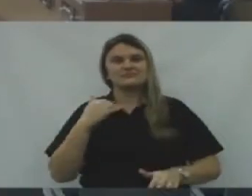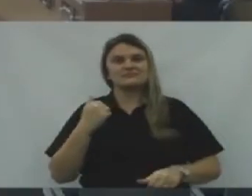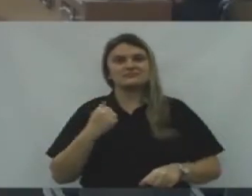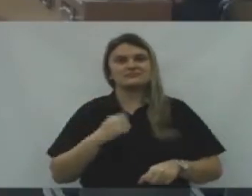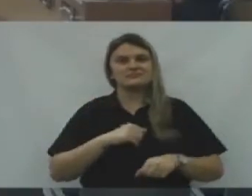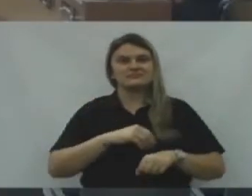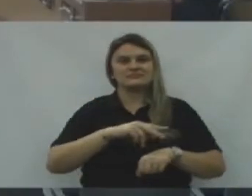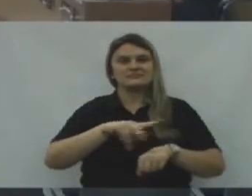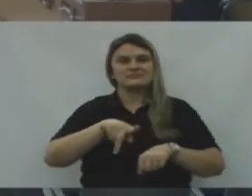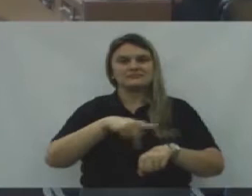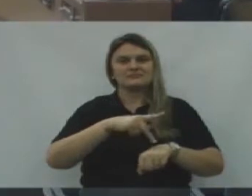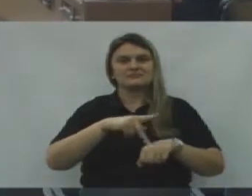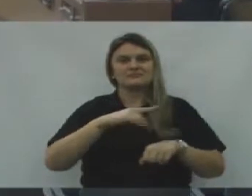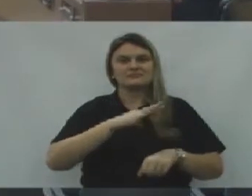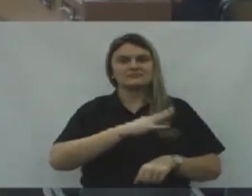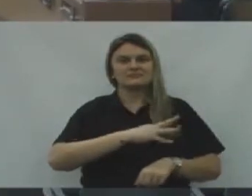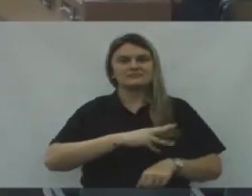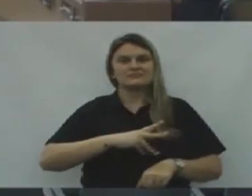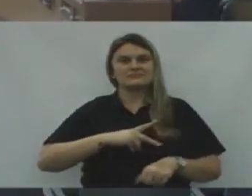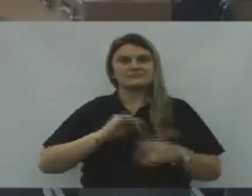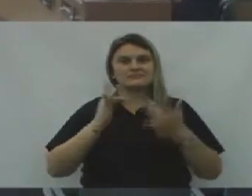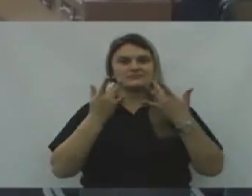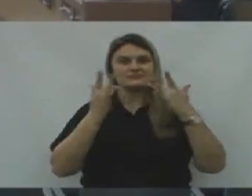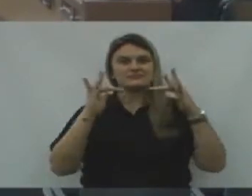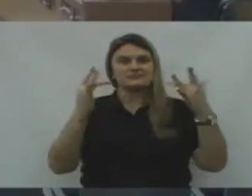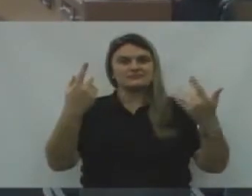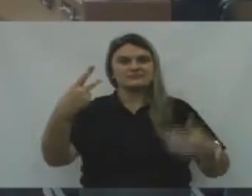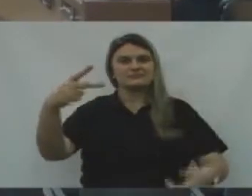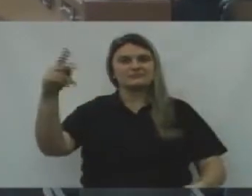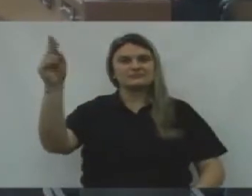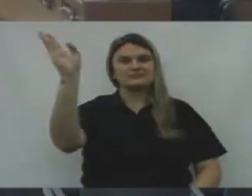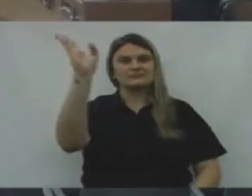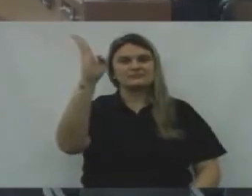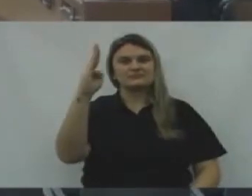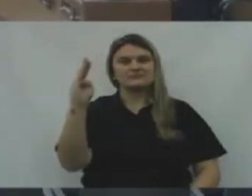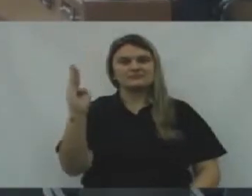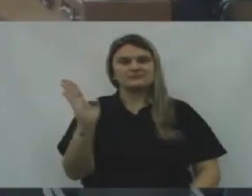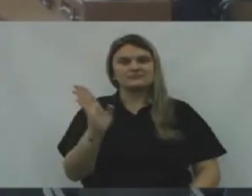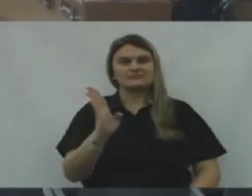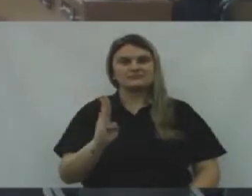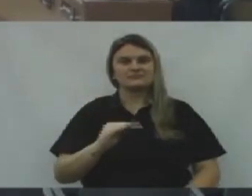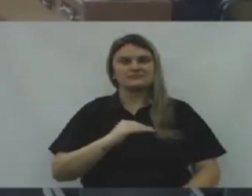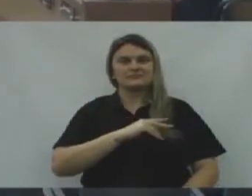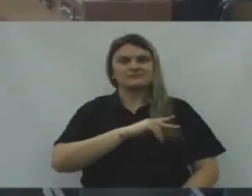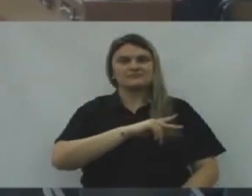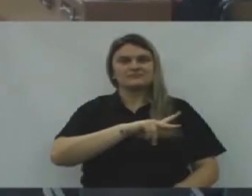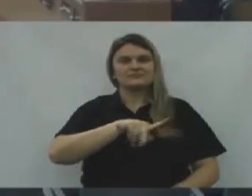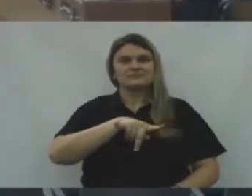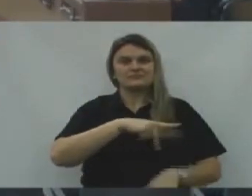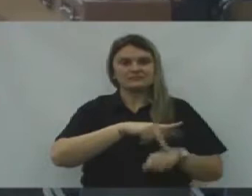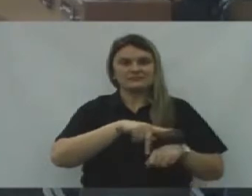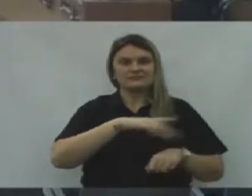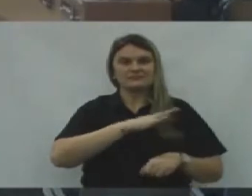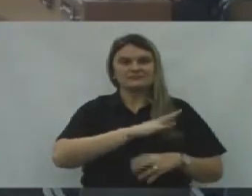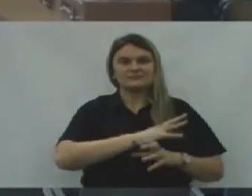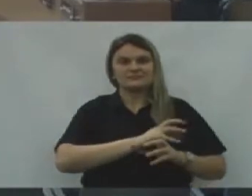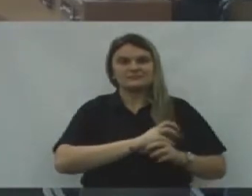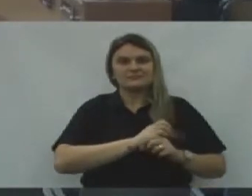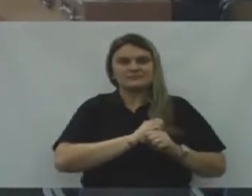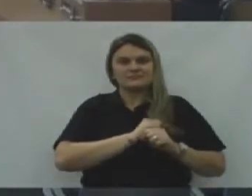adora a própria morte e terra adorada, Entre outras mil, resto, Brasil, ó pátria amada,